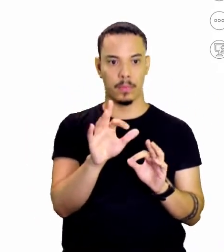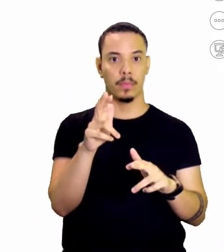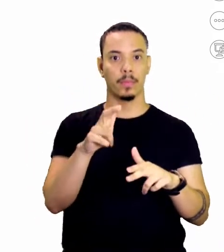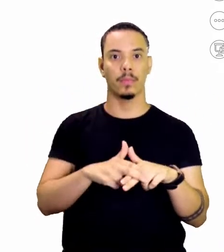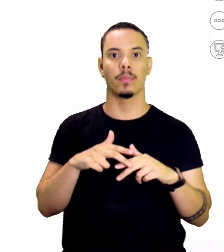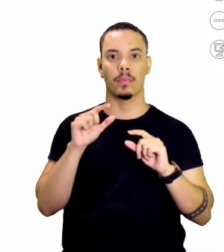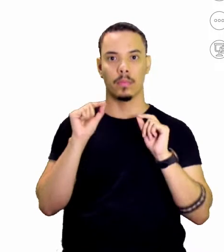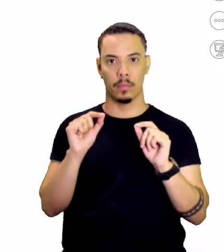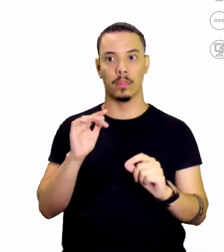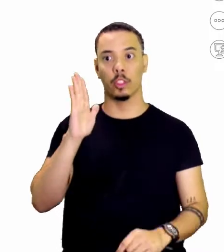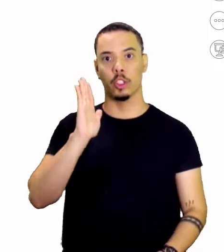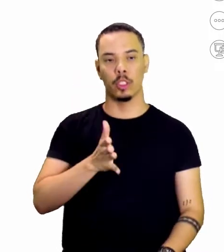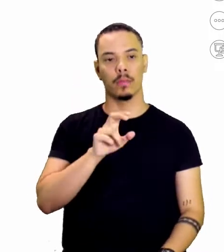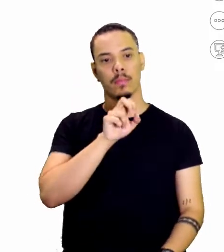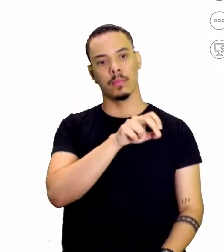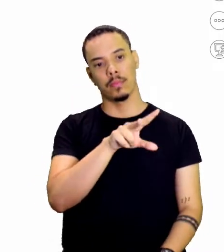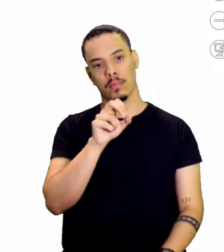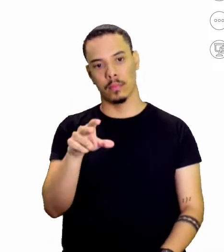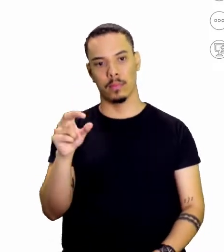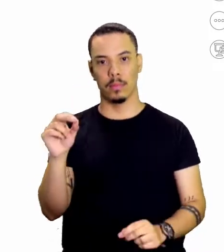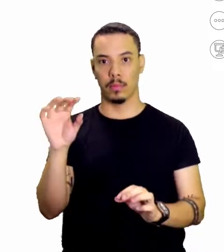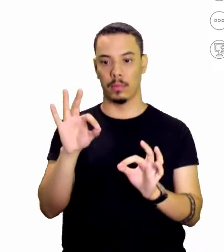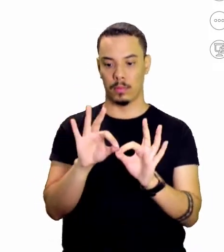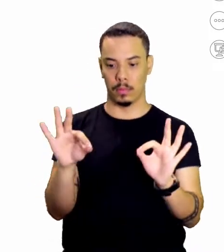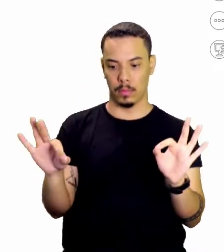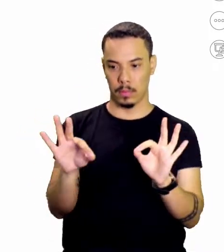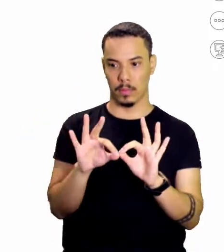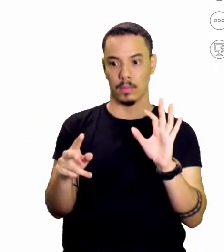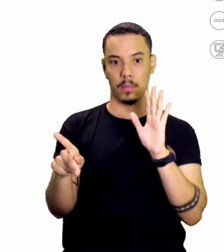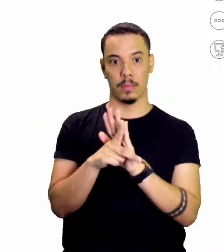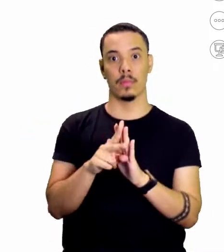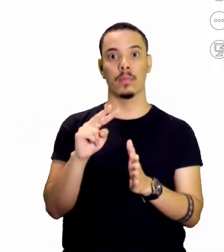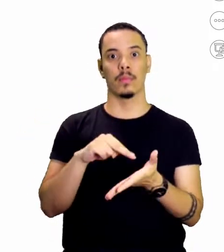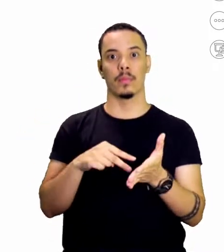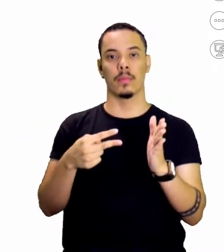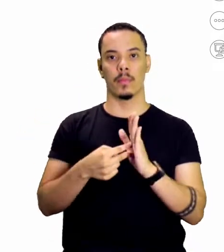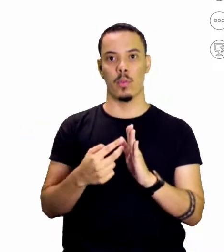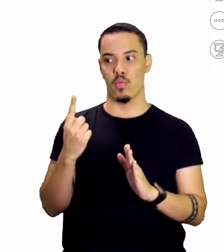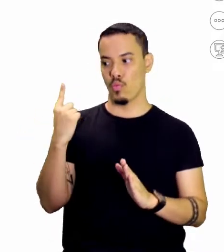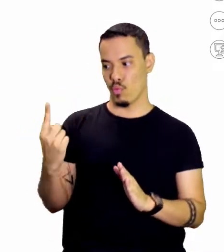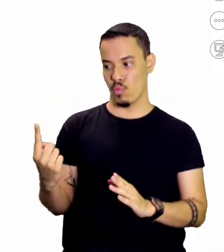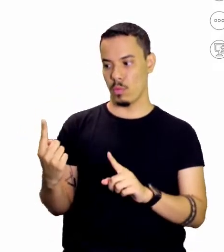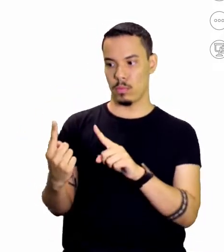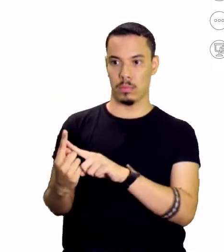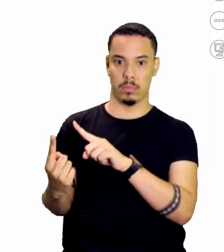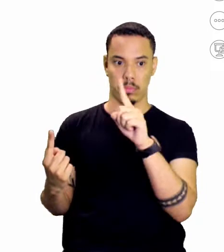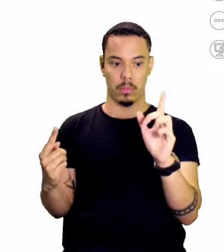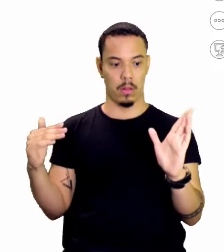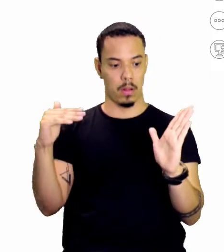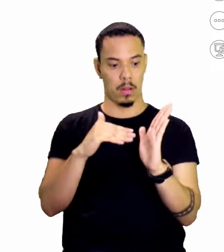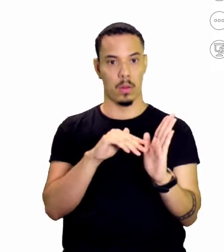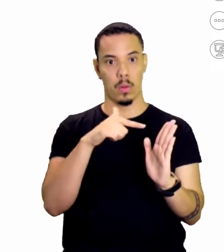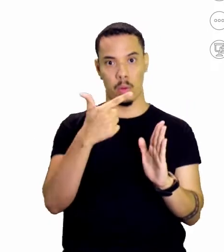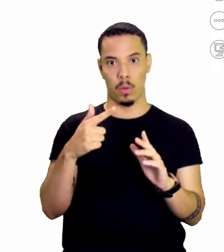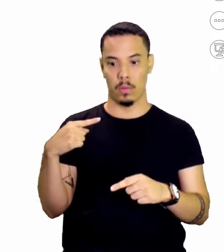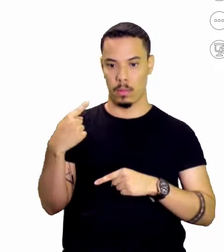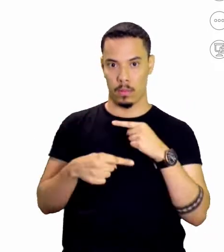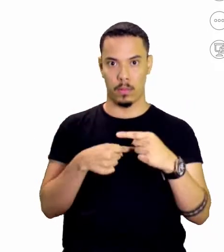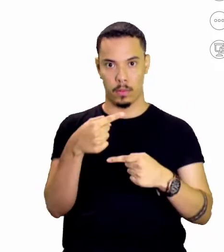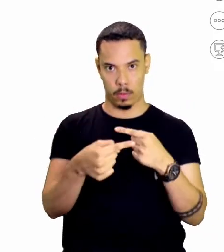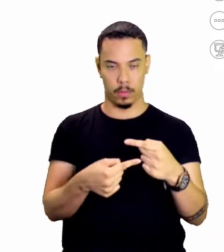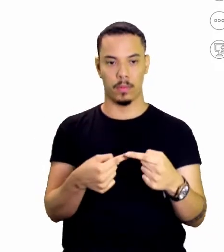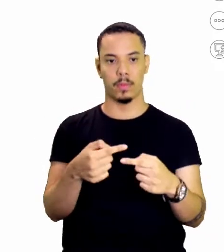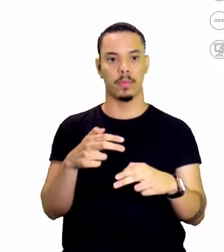Então olha só já Vimos que a distância percorrida pelo móvel é a distância de um ponto até outro ponto de uma trajetória